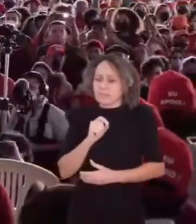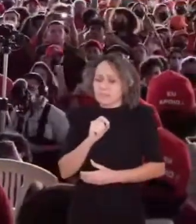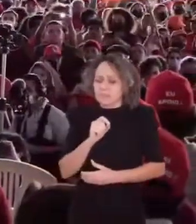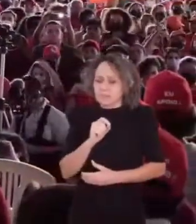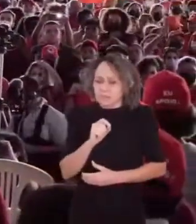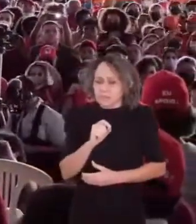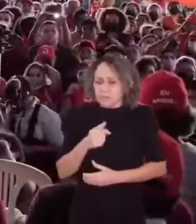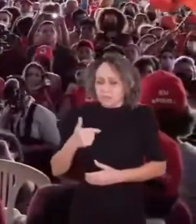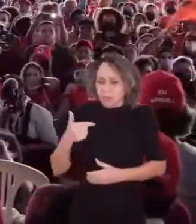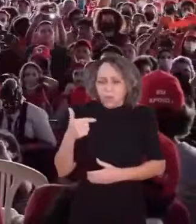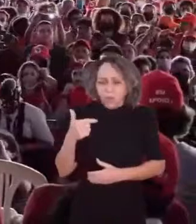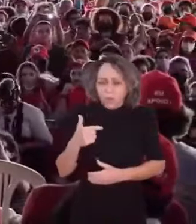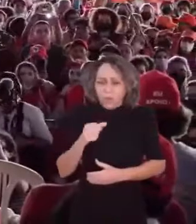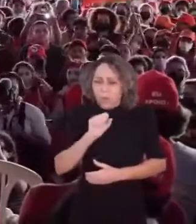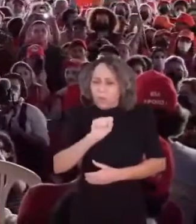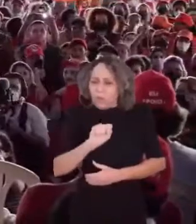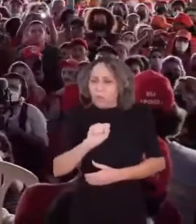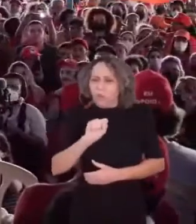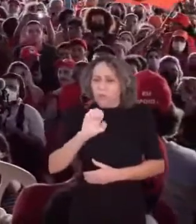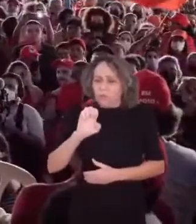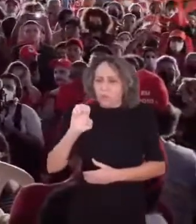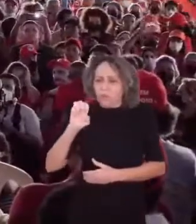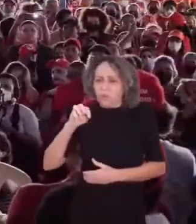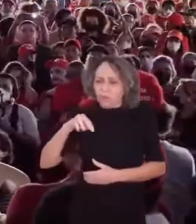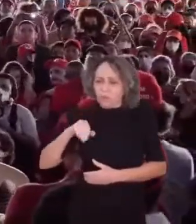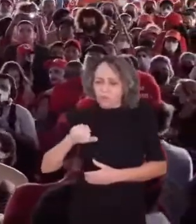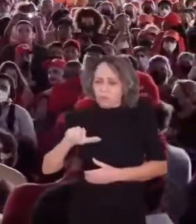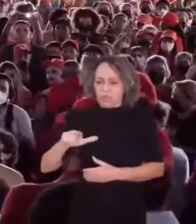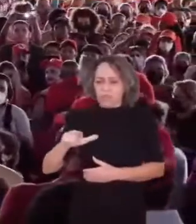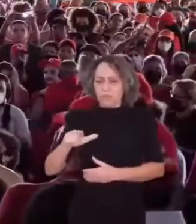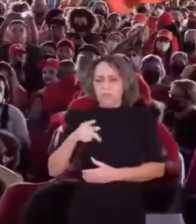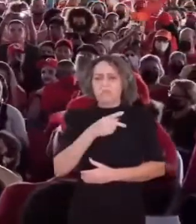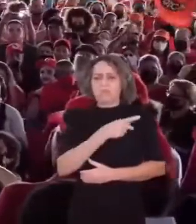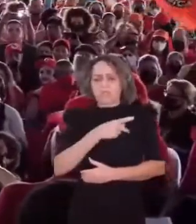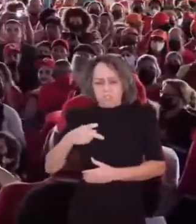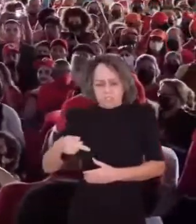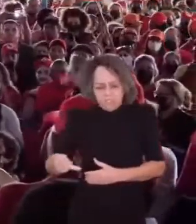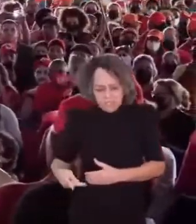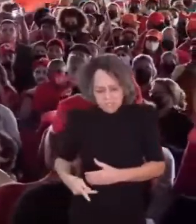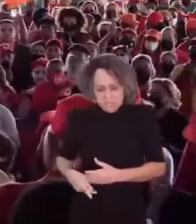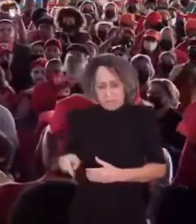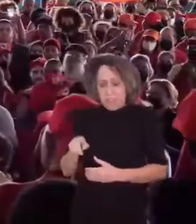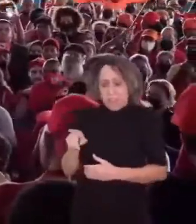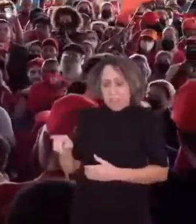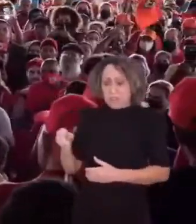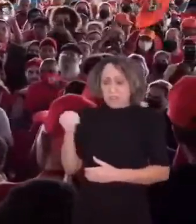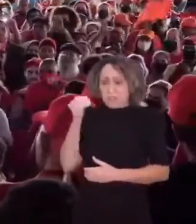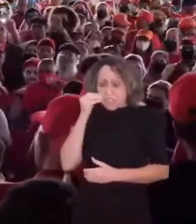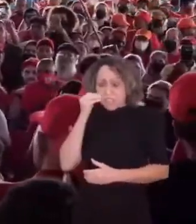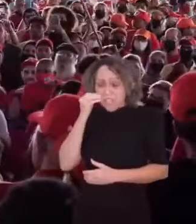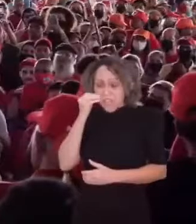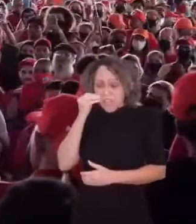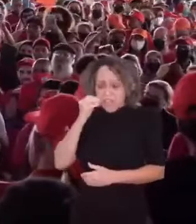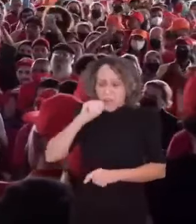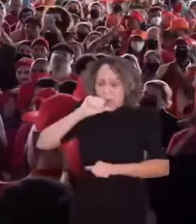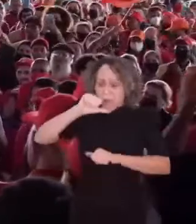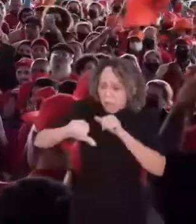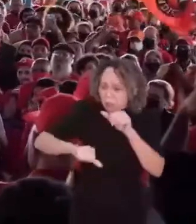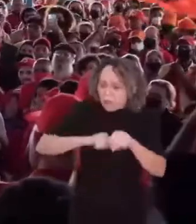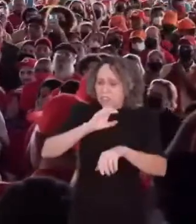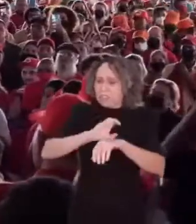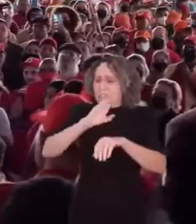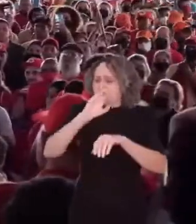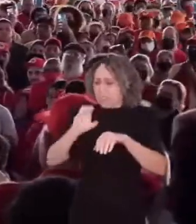Eles, então, vão tentar fazer uma mudança na Constituição para criar o semipresidencialismo. Ou seja,